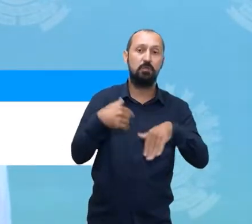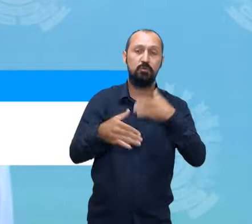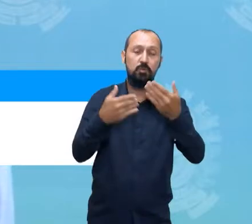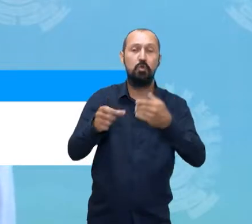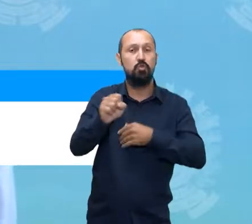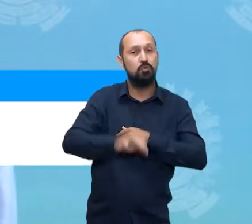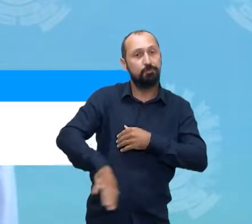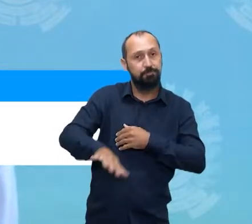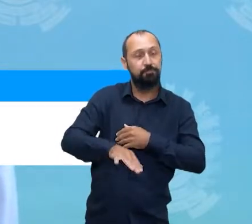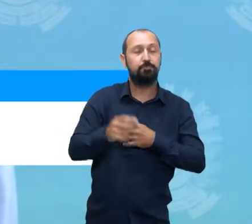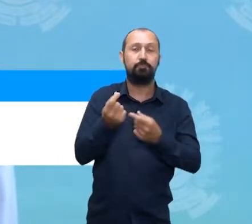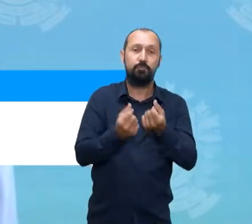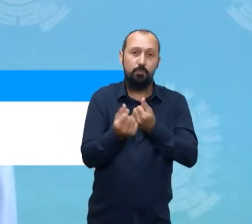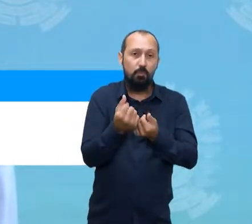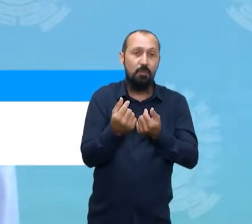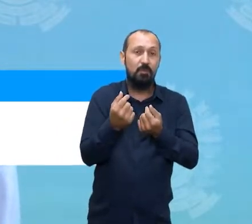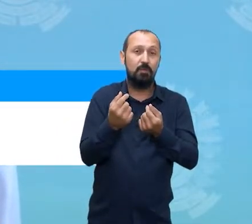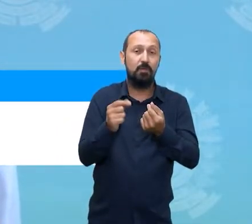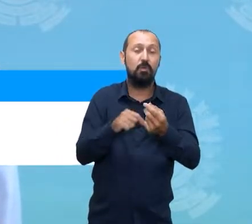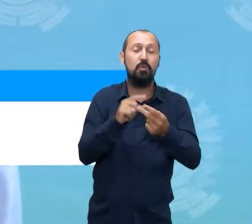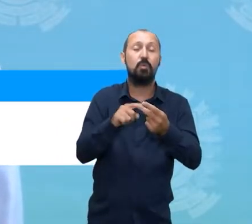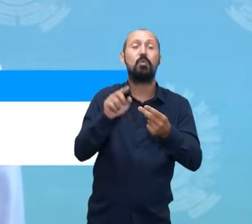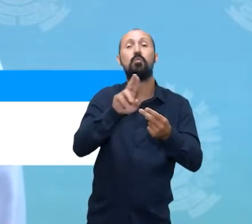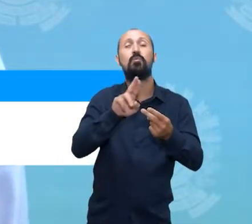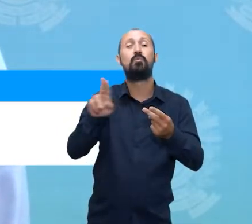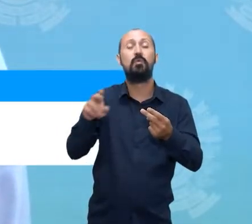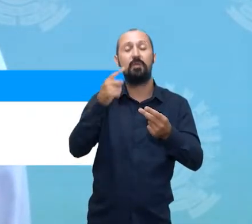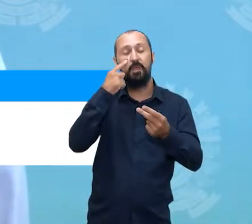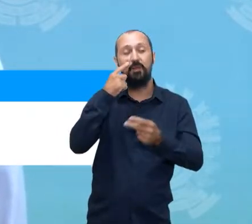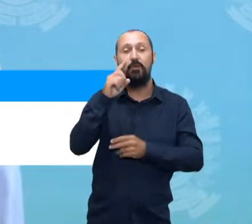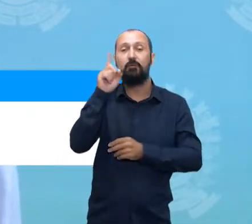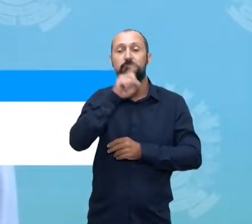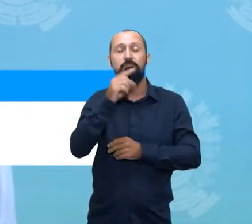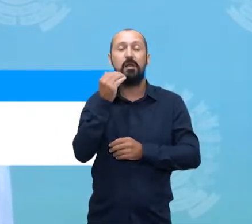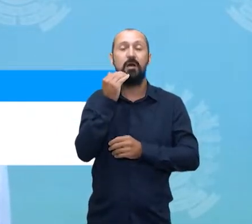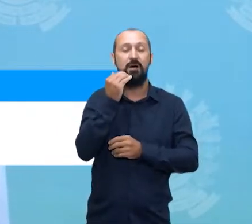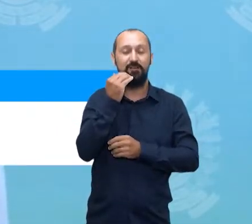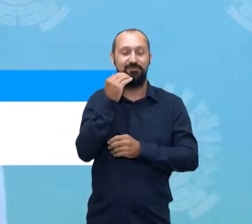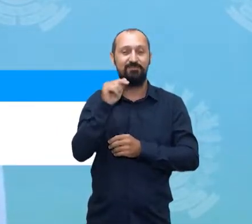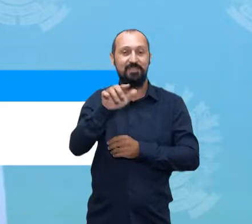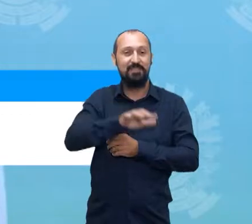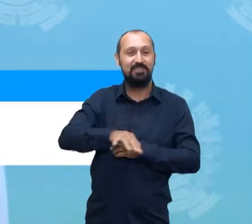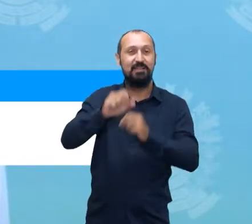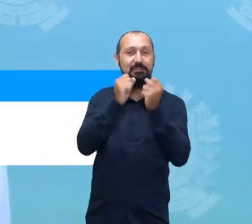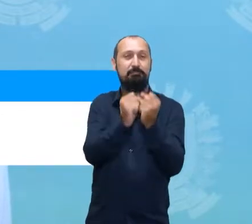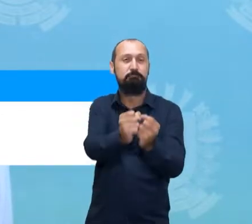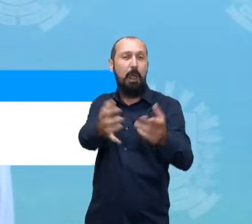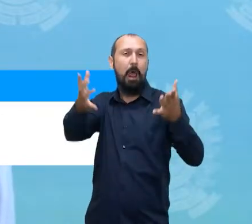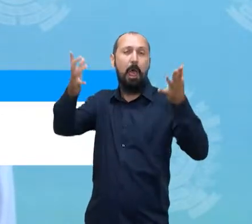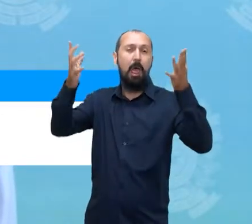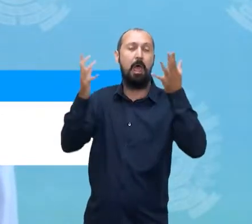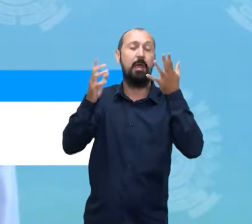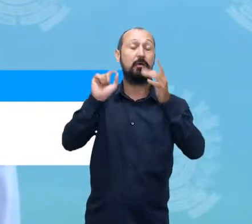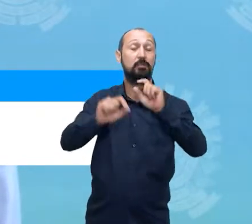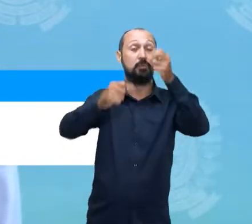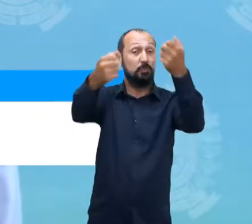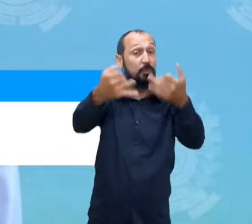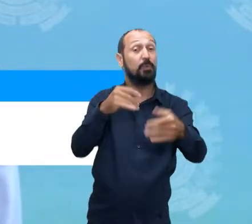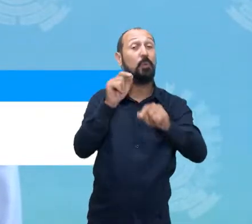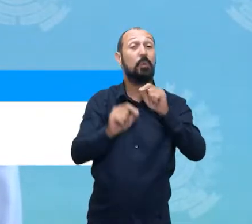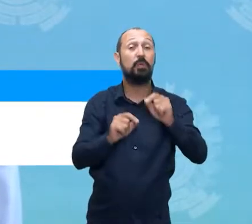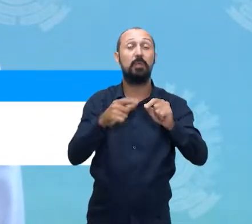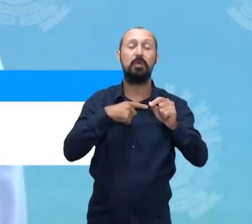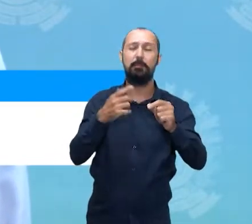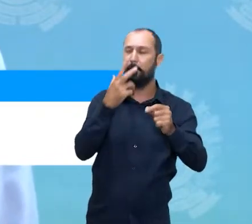desenvolvimento socioeconômico e nós temos um que nós chamávamos de vulnerabilidade ambiental. Mas quando nós falamos de vulnerabilidade ambiental, nós estamos falando